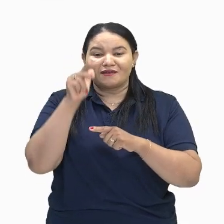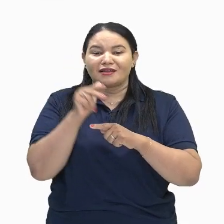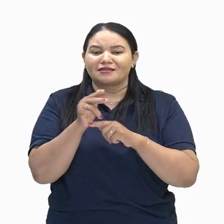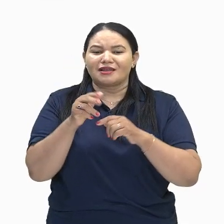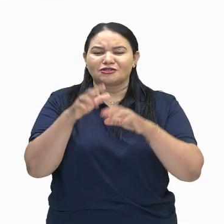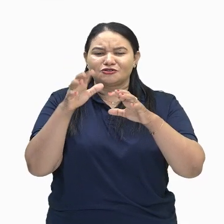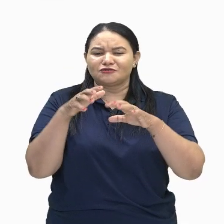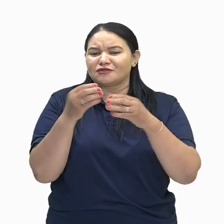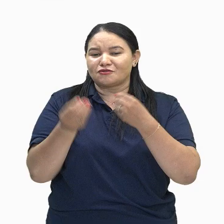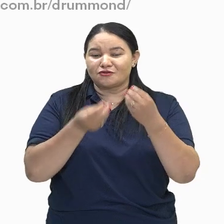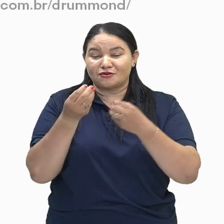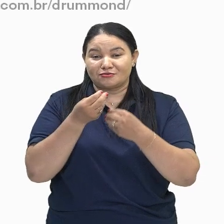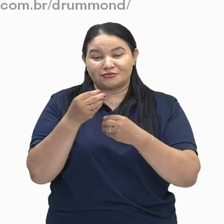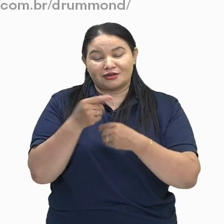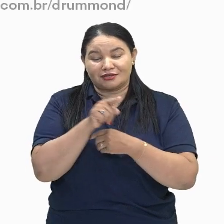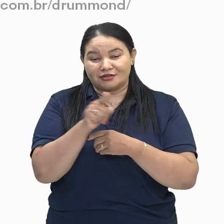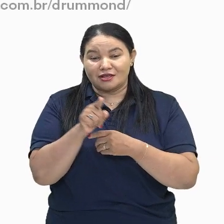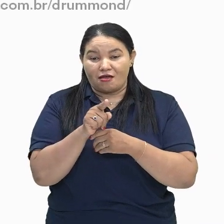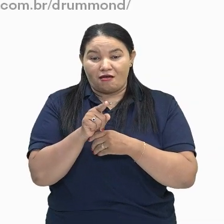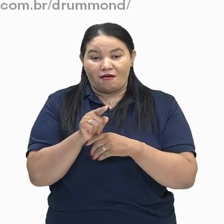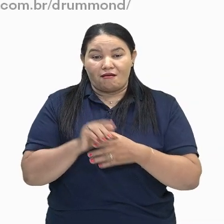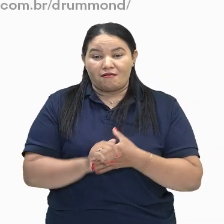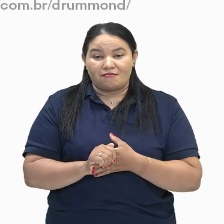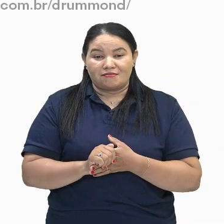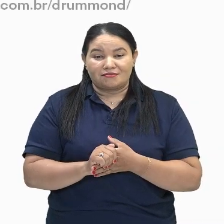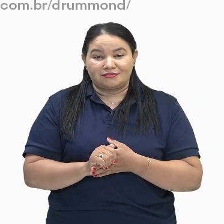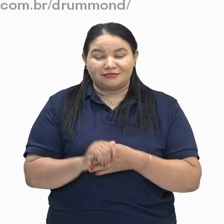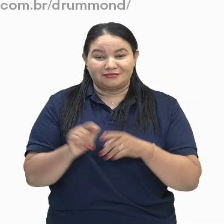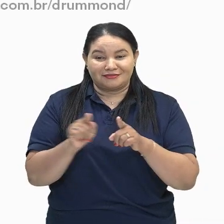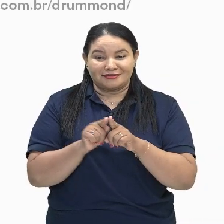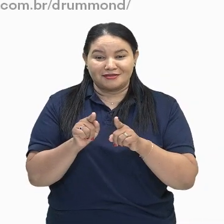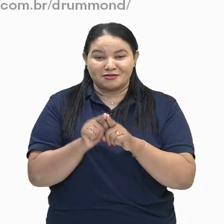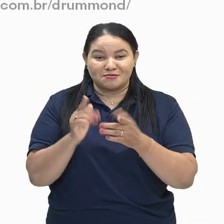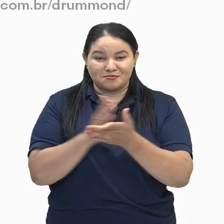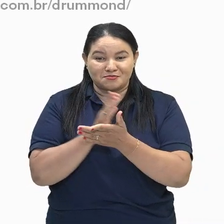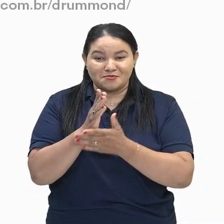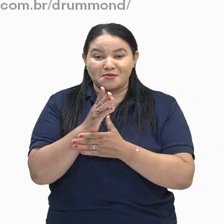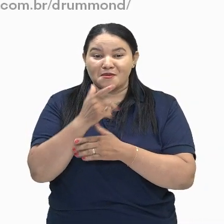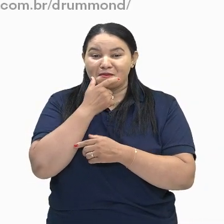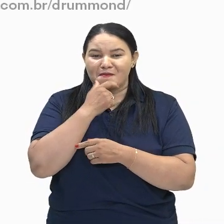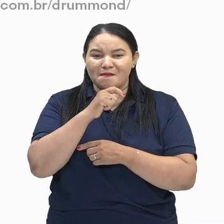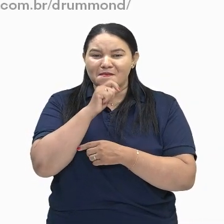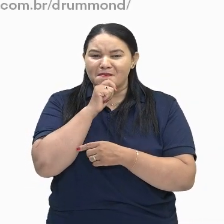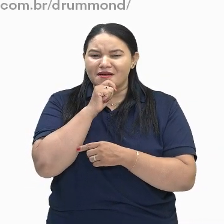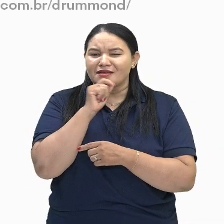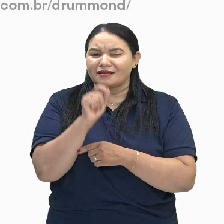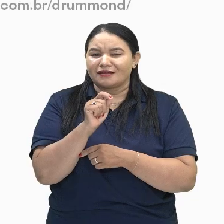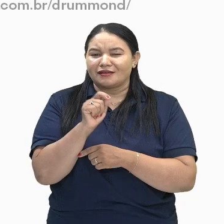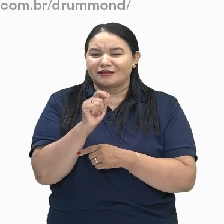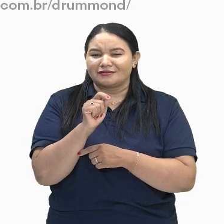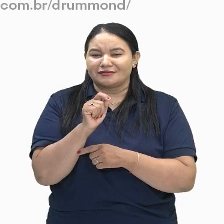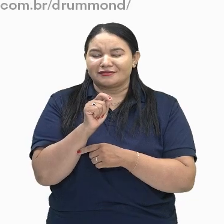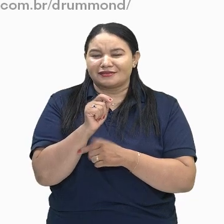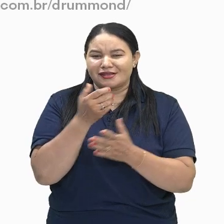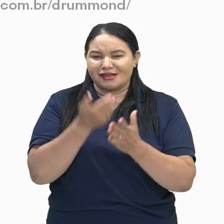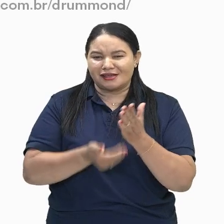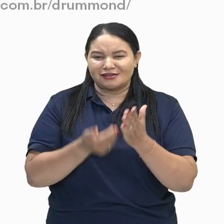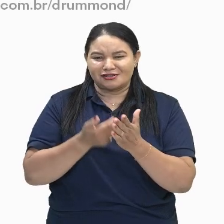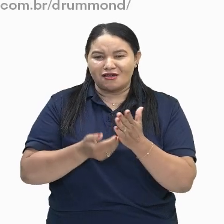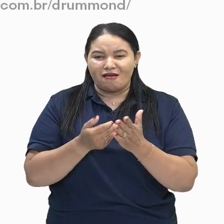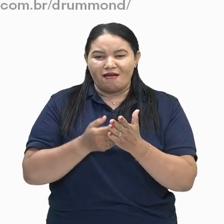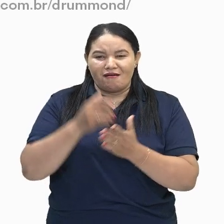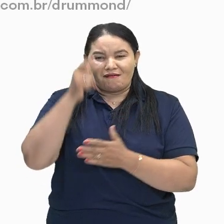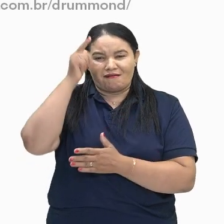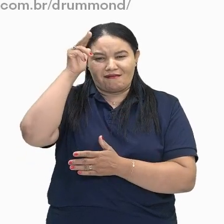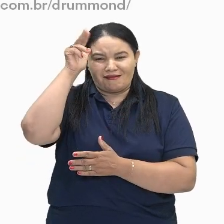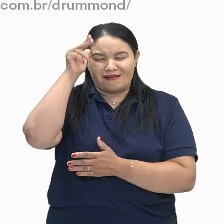As pessoas, quando corriam antigamente, era para tirar o pai da forca, e não caíam de cavalo magro.